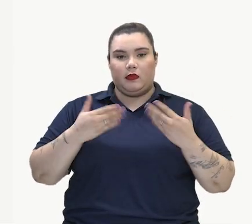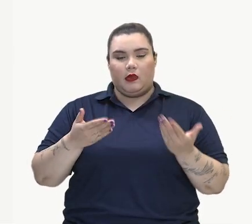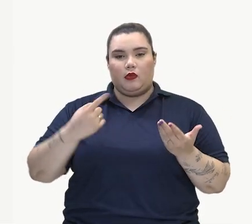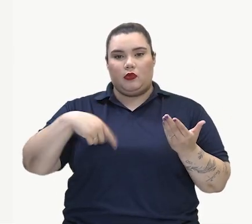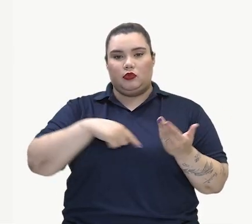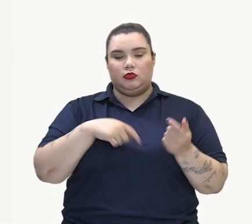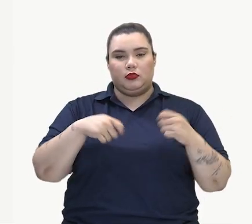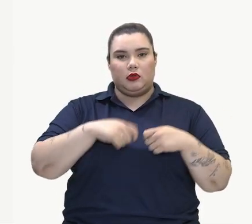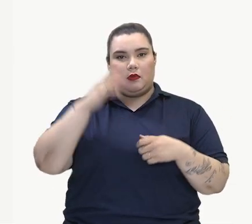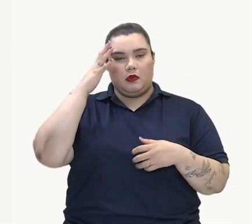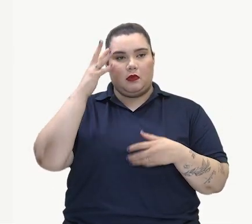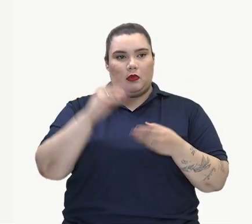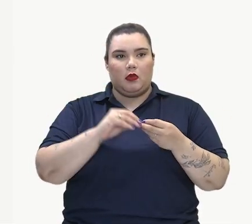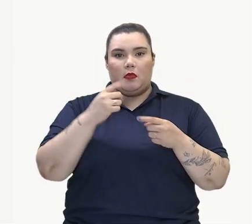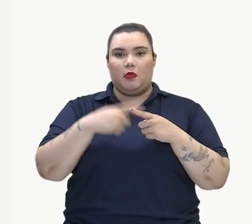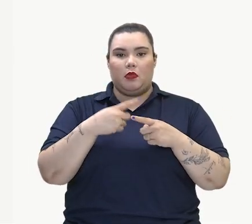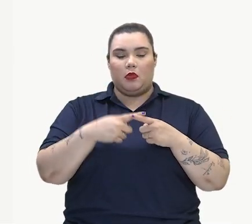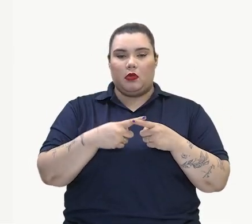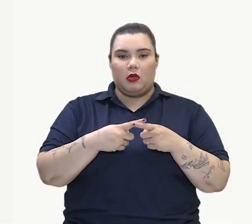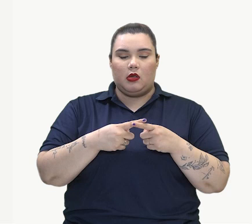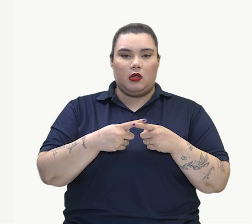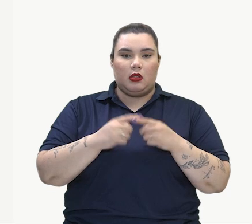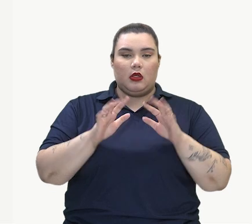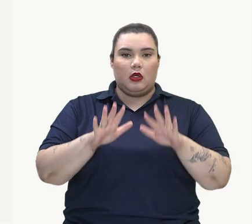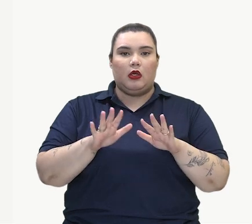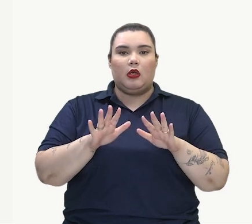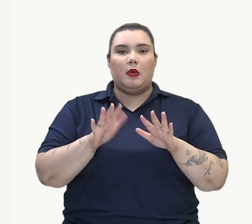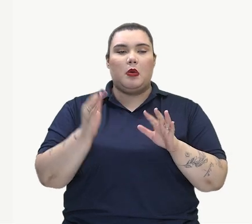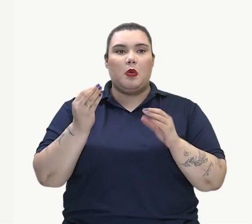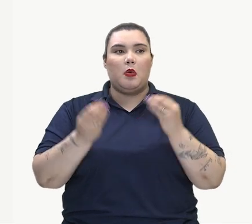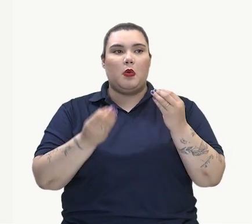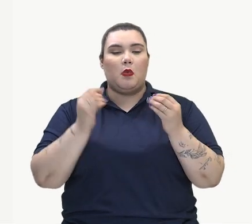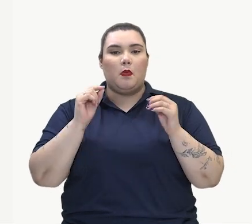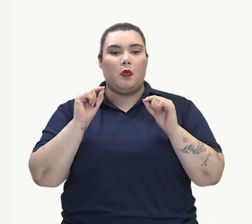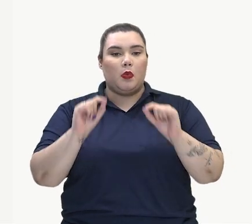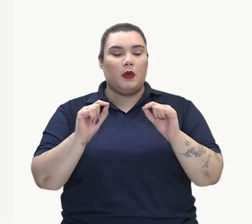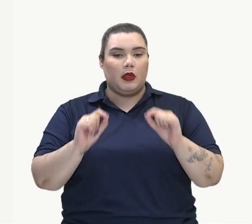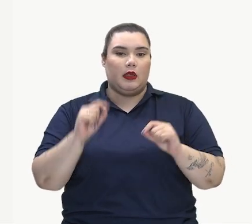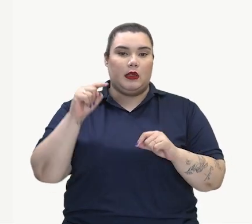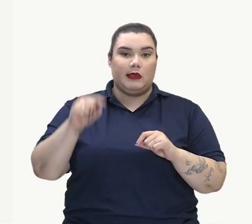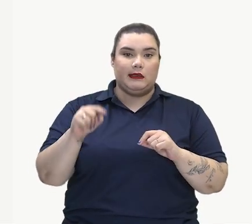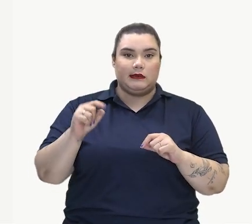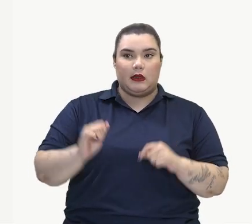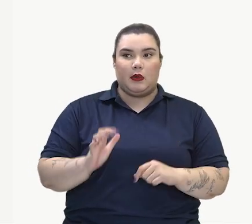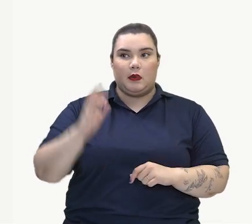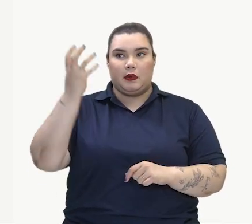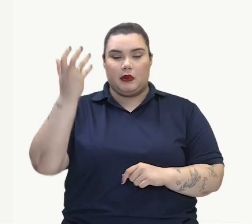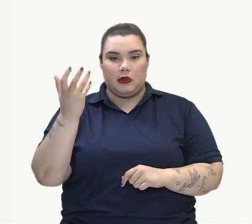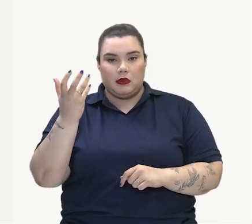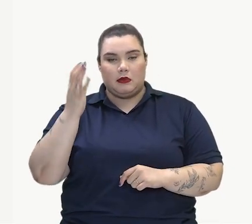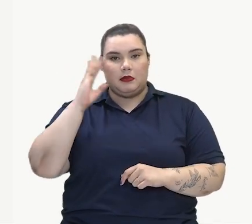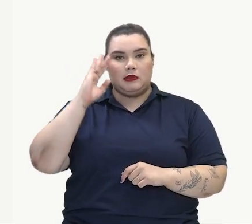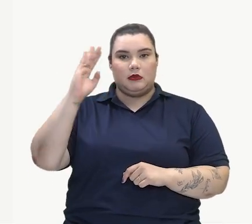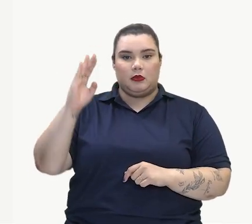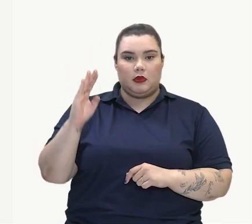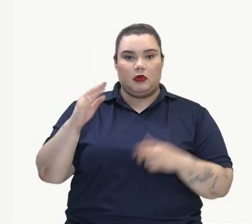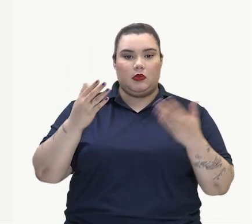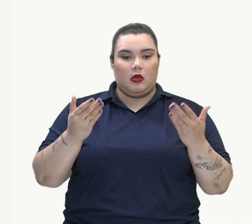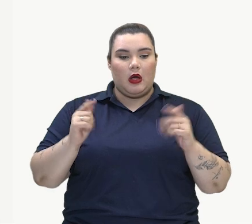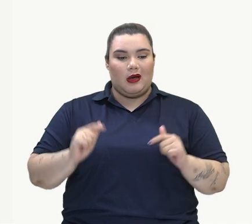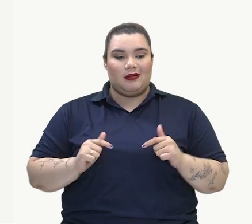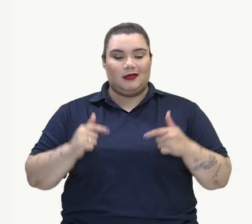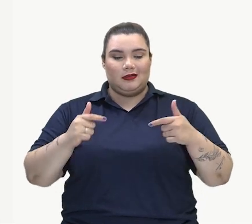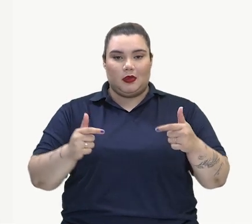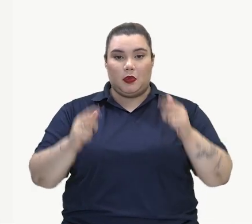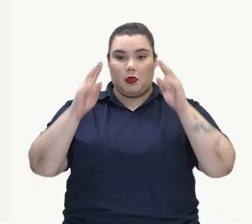por que o desmatamento, por que não? Que o desmatamento ele é predominantemente um ato humano